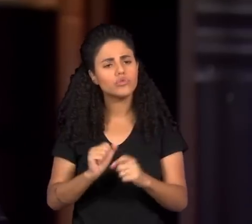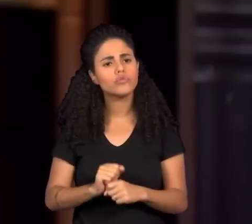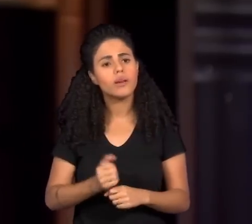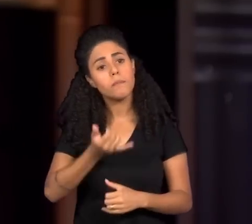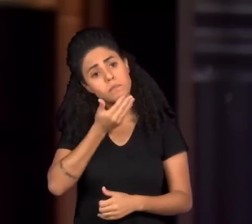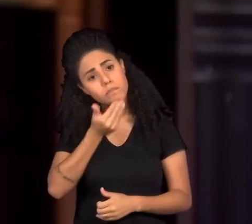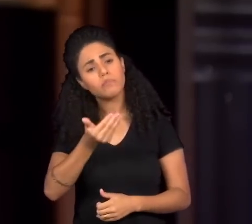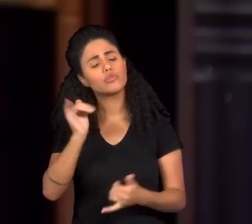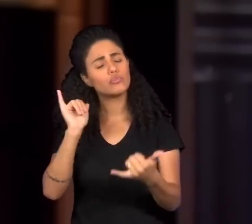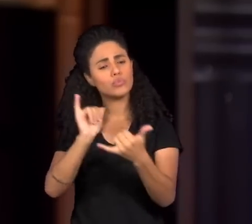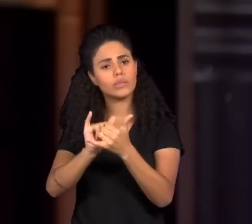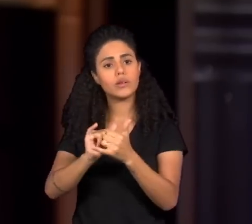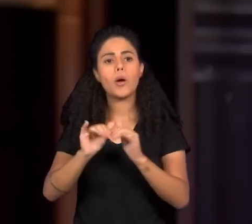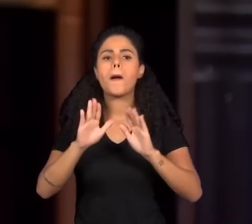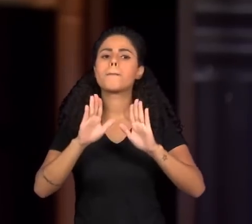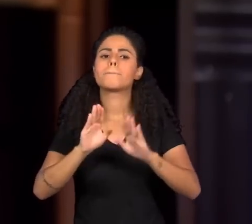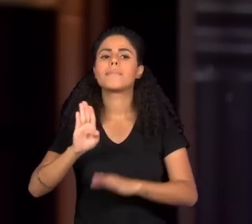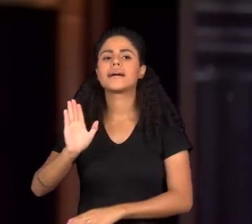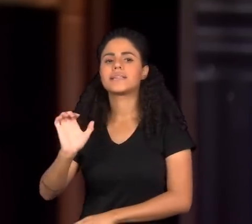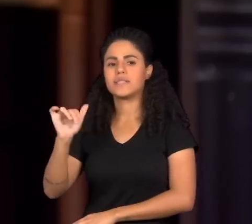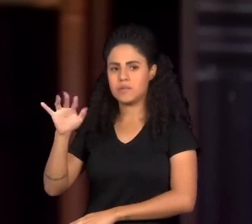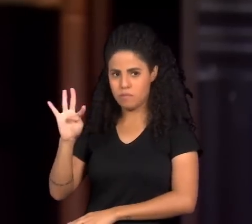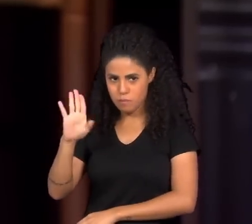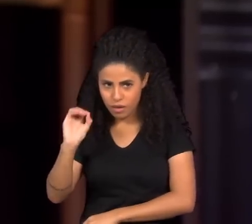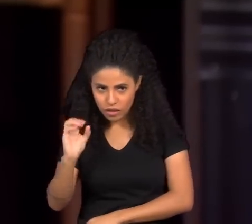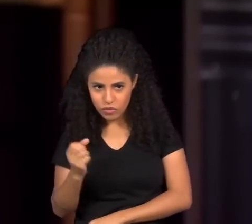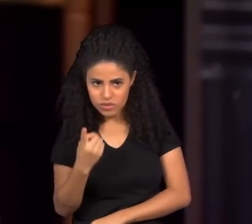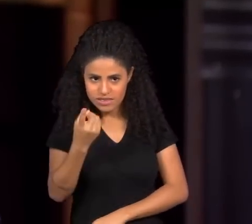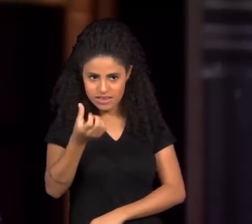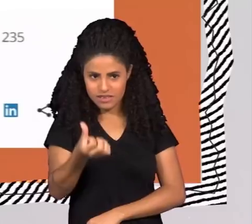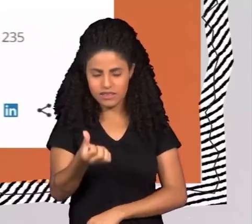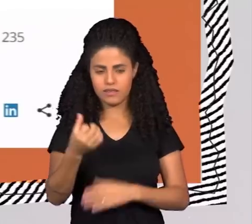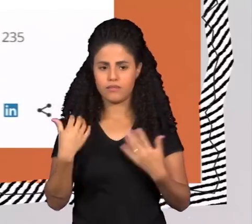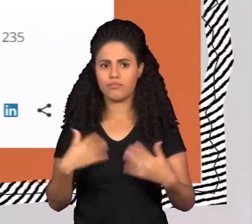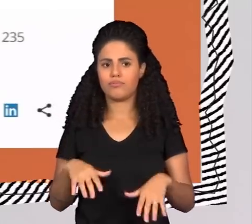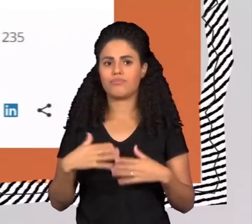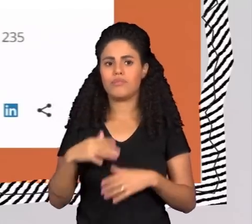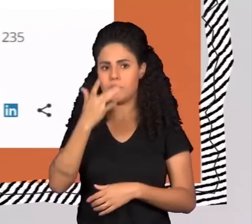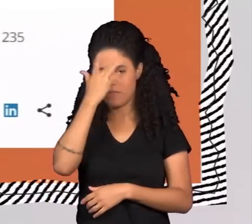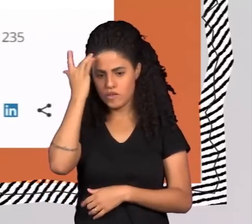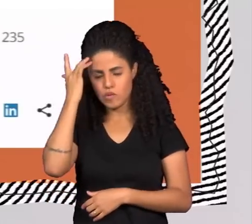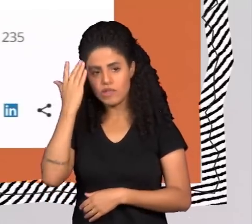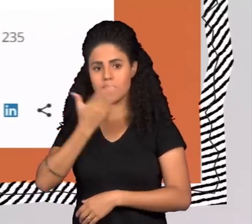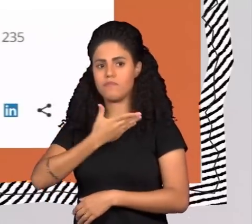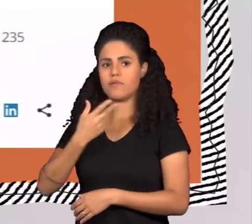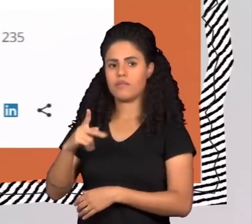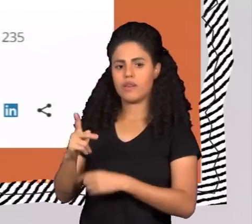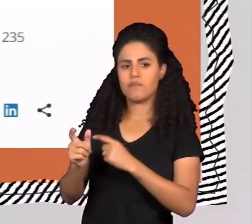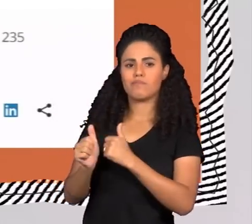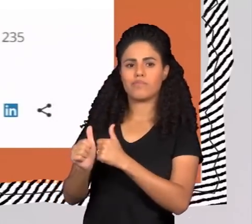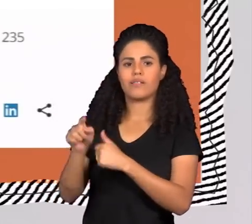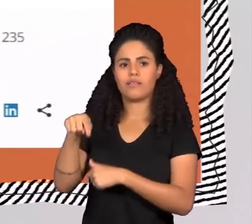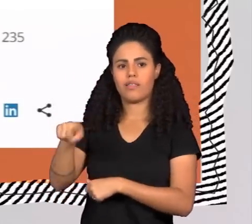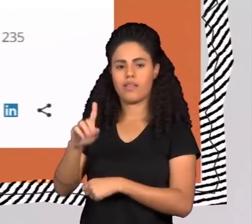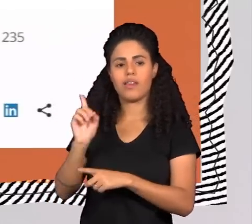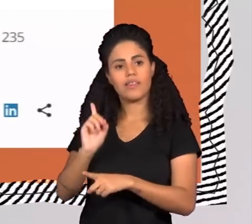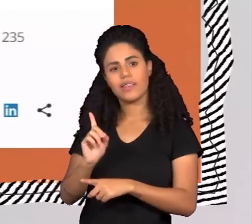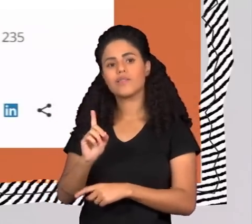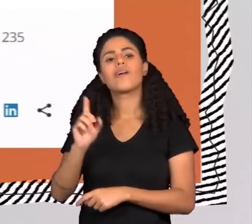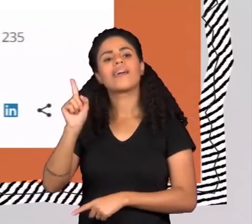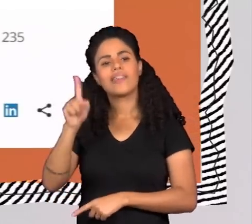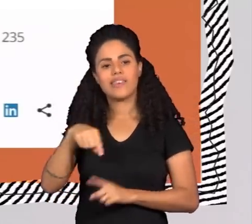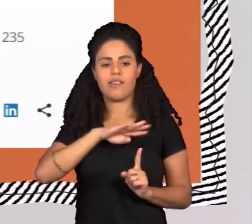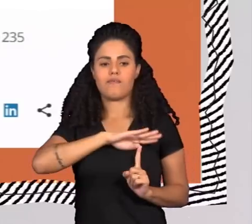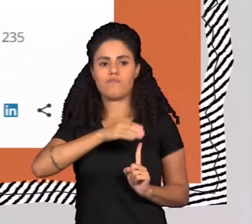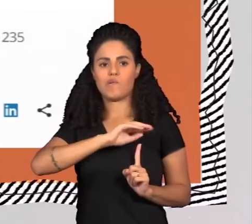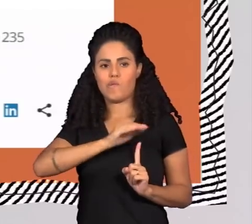tem que fazer isso. Verdade. Mas Bento XVI teve pessoas muito próximas dele que eram pedófilos. E ele Eu não demorou sei. para reconhecer isso. Eu não sabia.